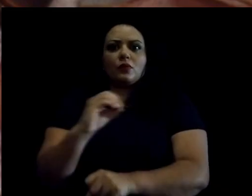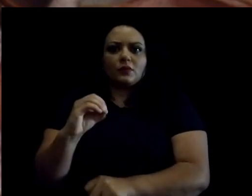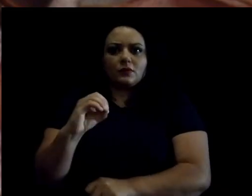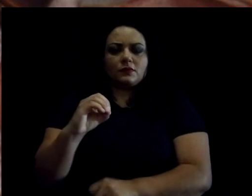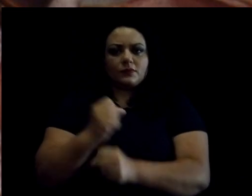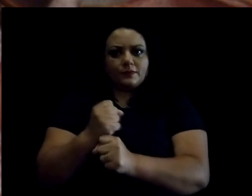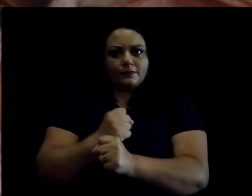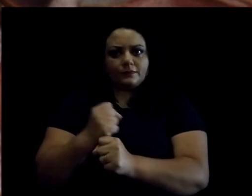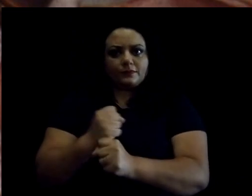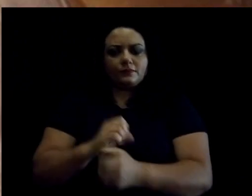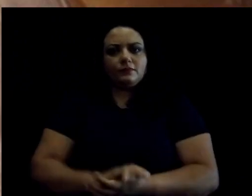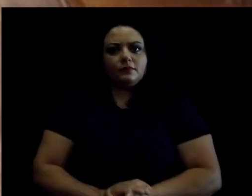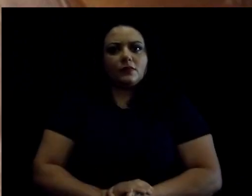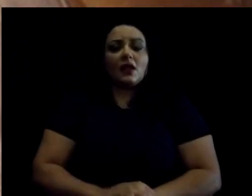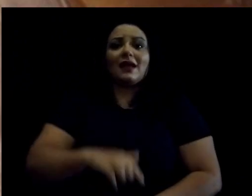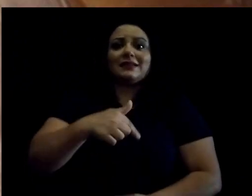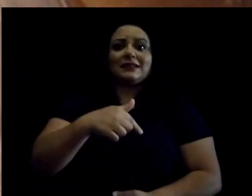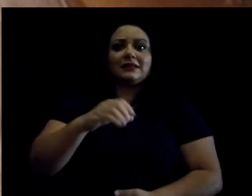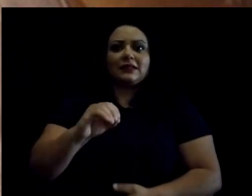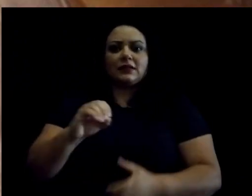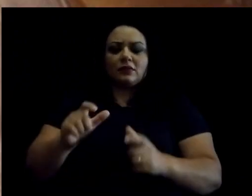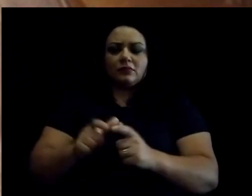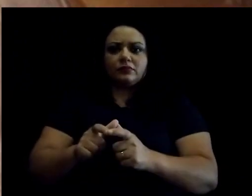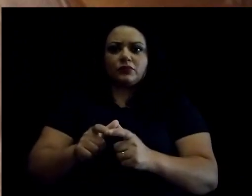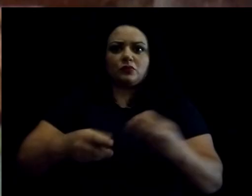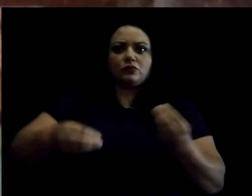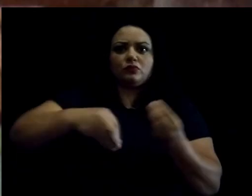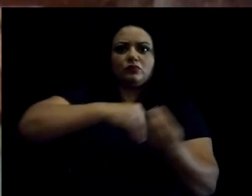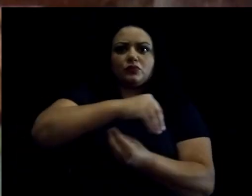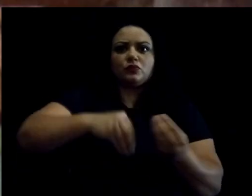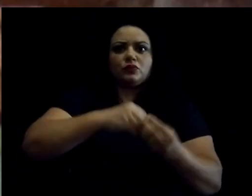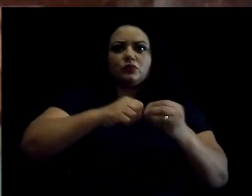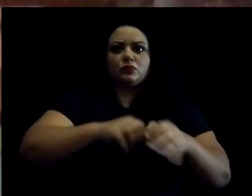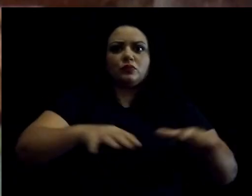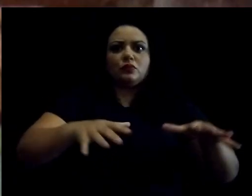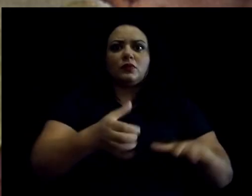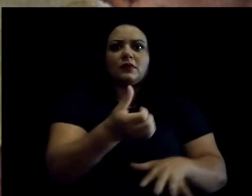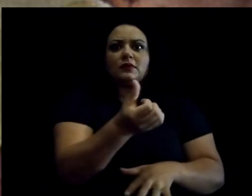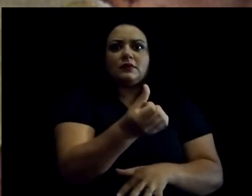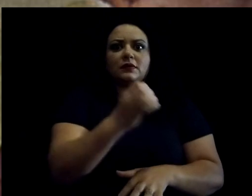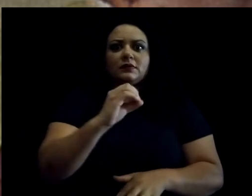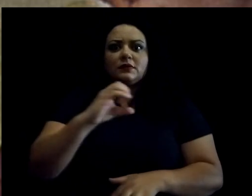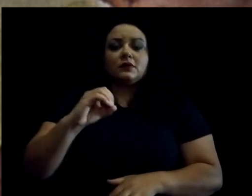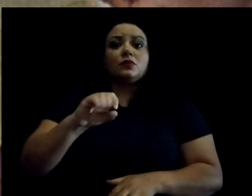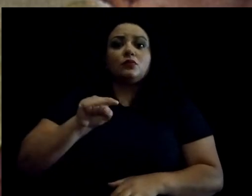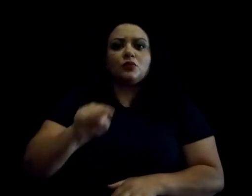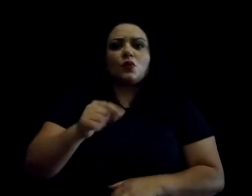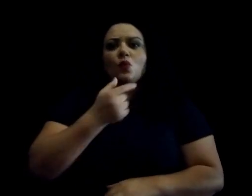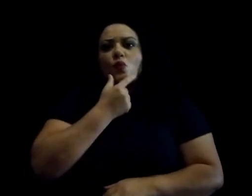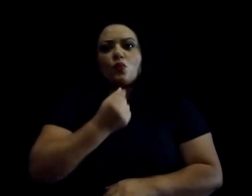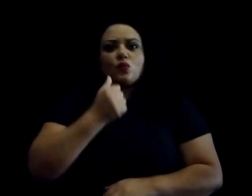anos. Estima-se que dos 70 iniciais com o convívio, geraram-se cerca de 600 mil homens